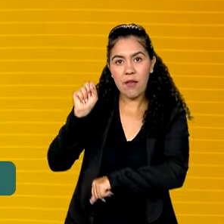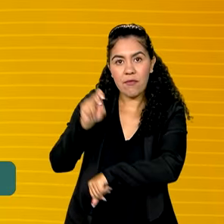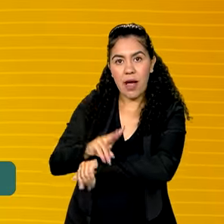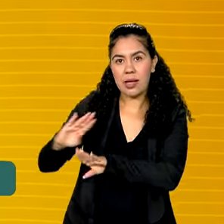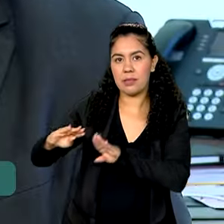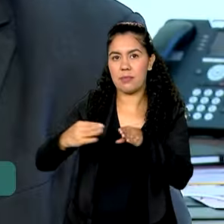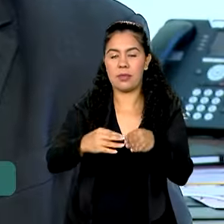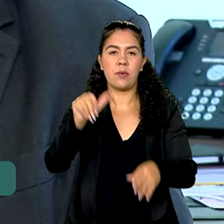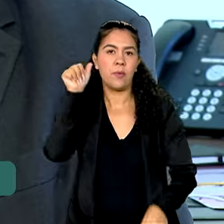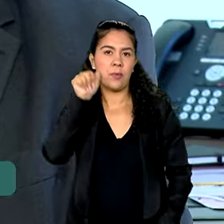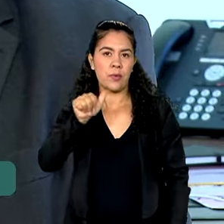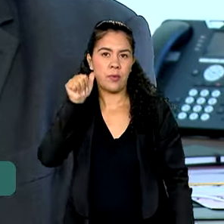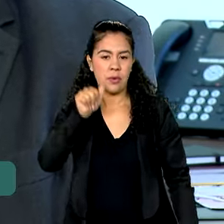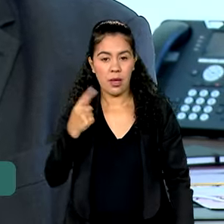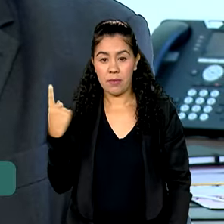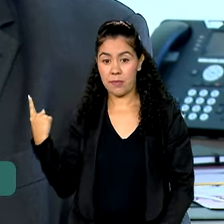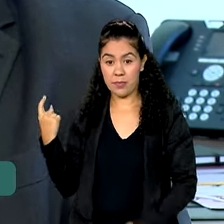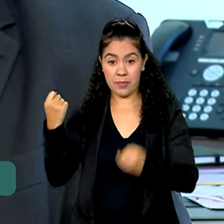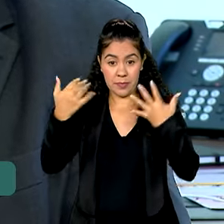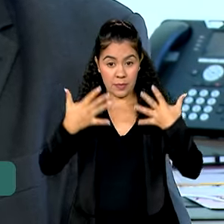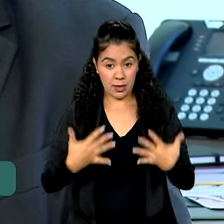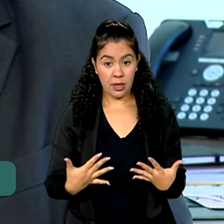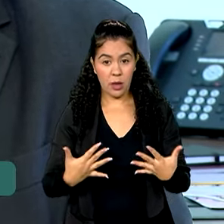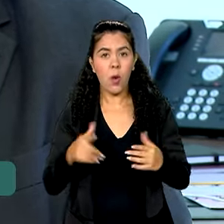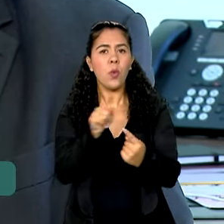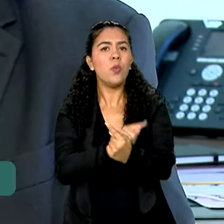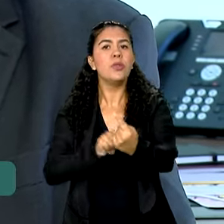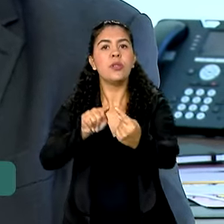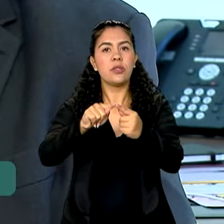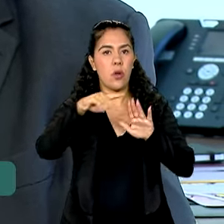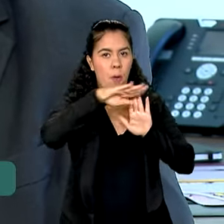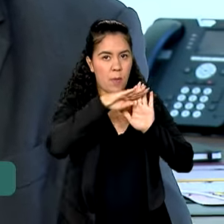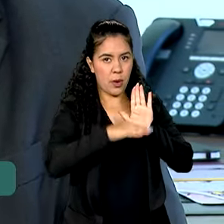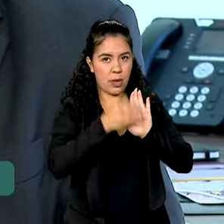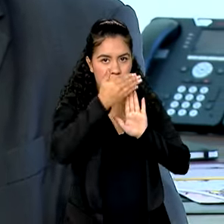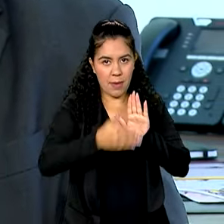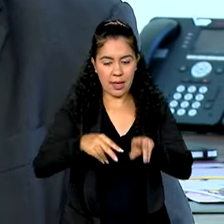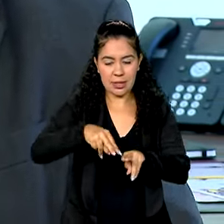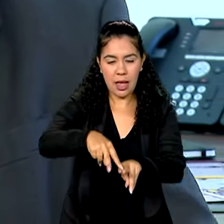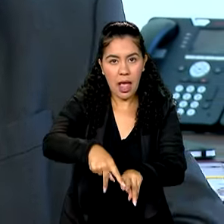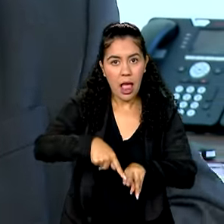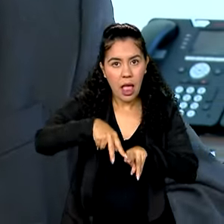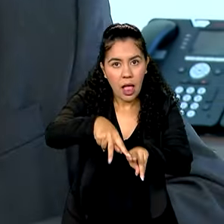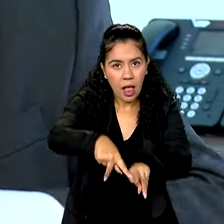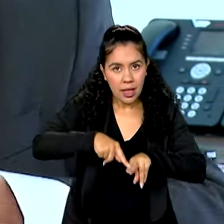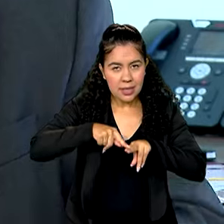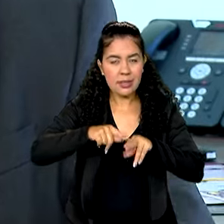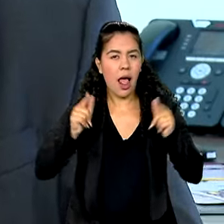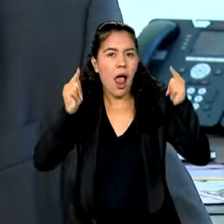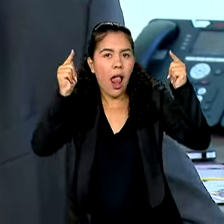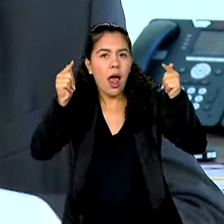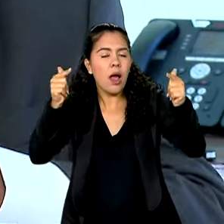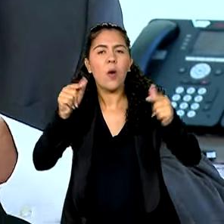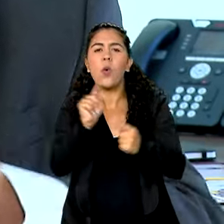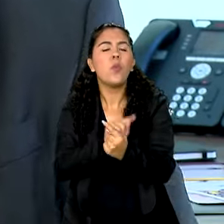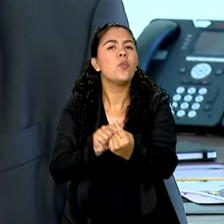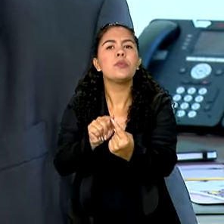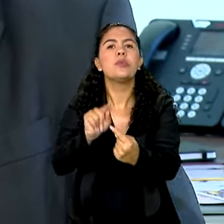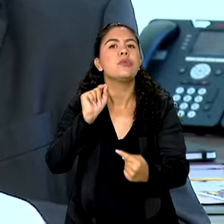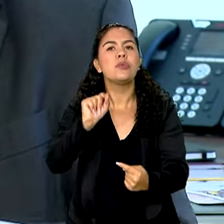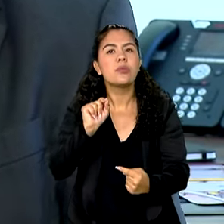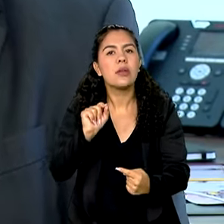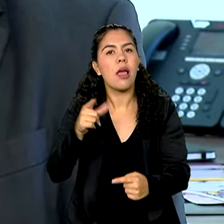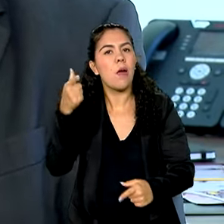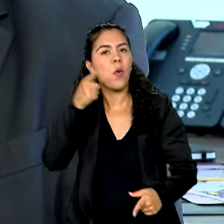a elas. O objetivo do programa Skate por Lazer é efetivamente buscar a democratização